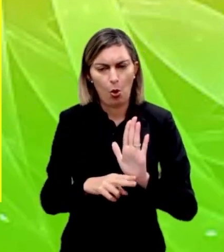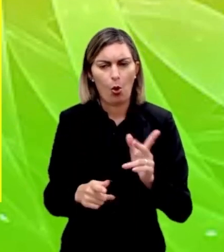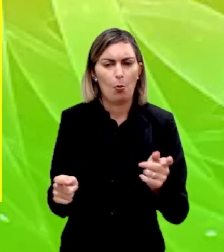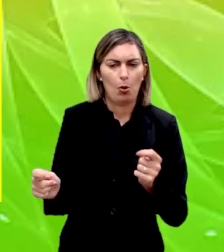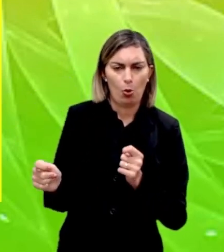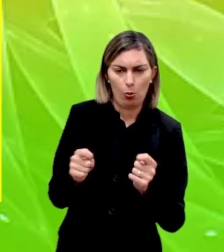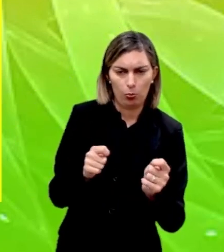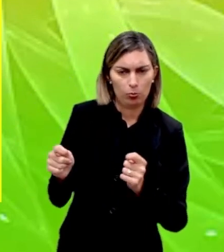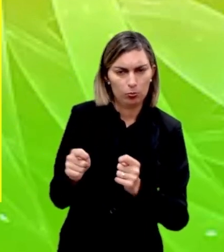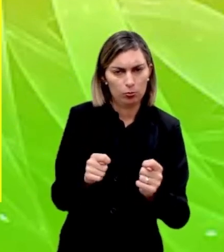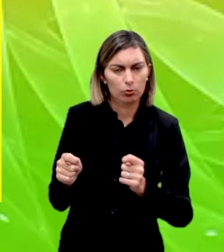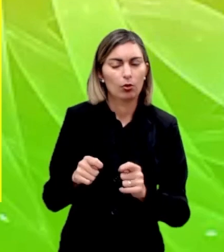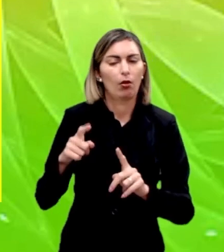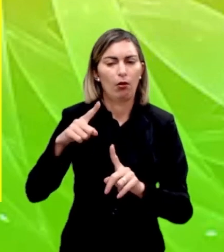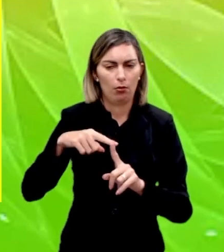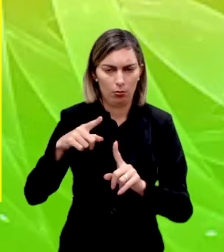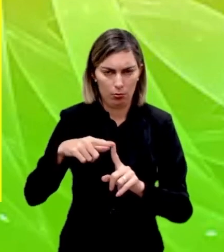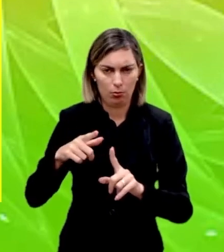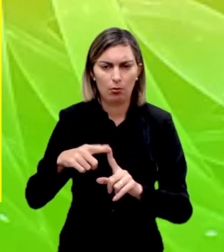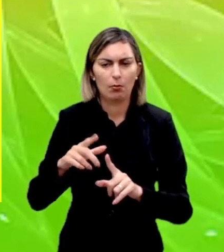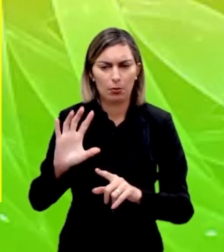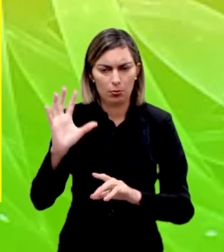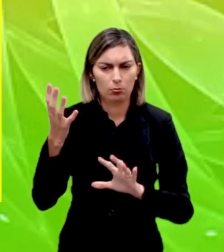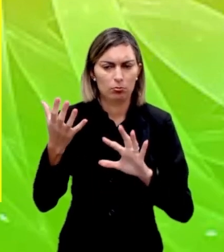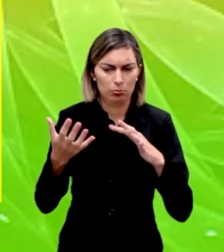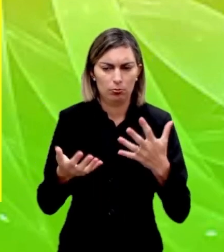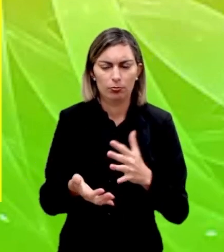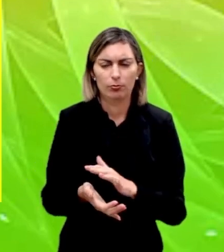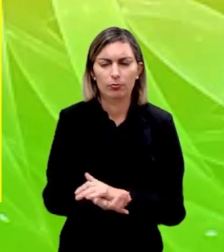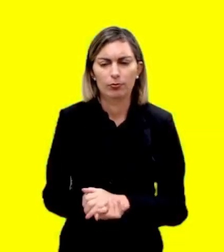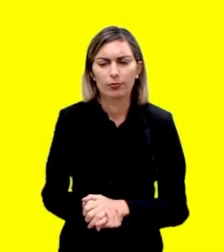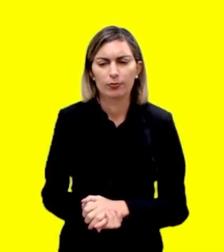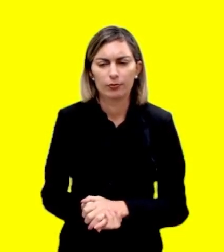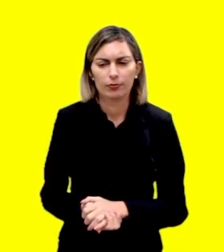controlar esse tipo de situação.